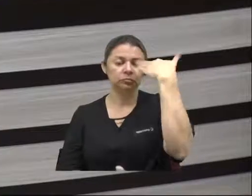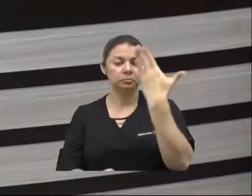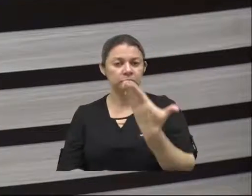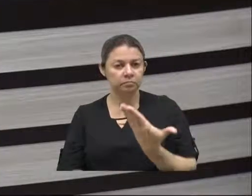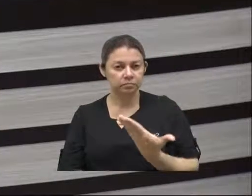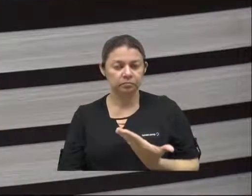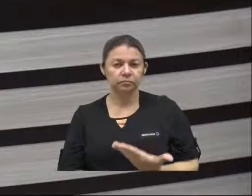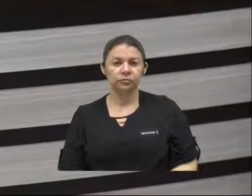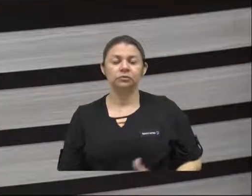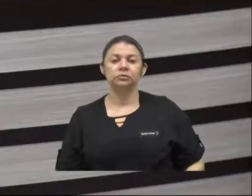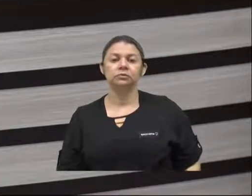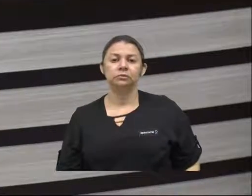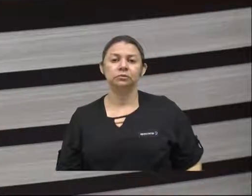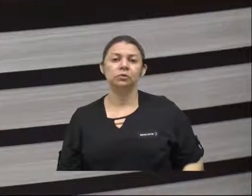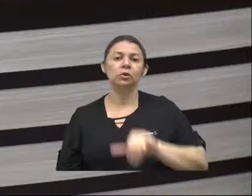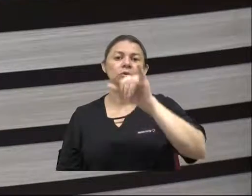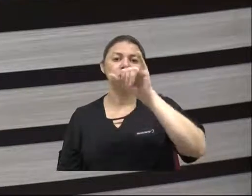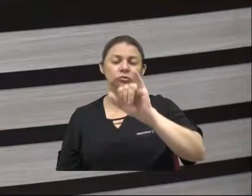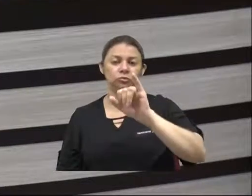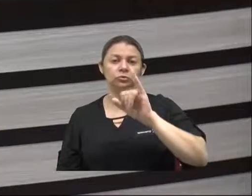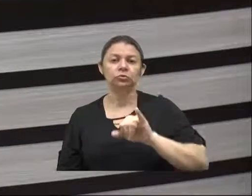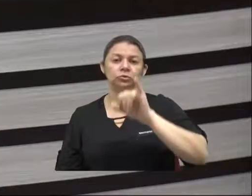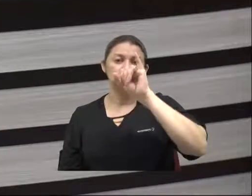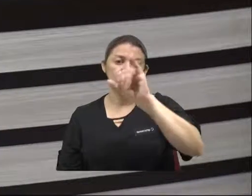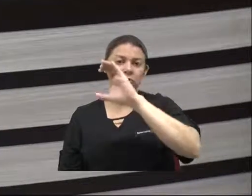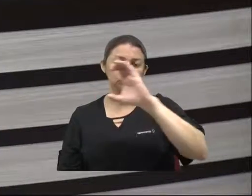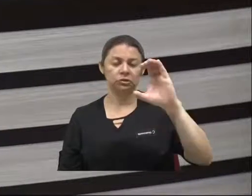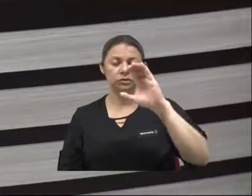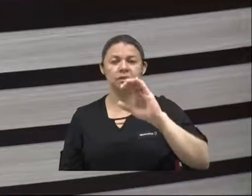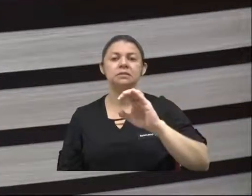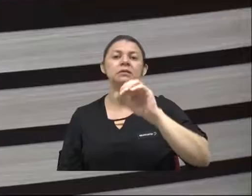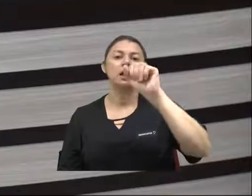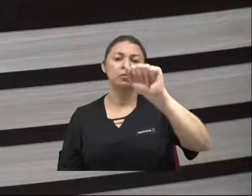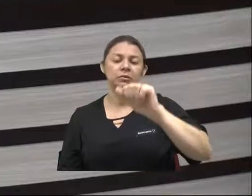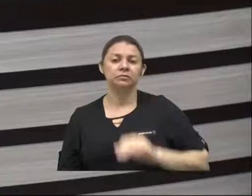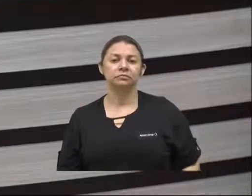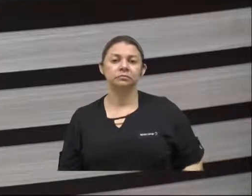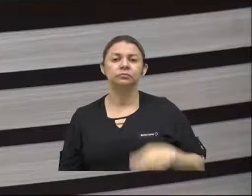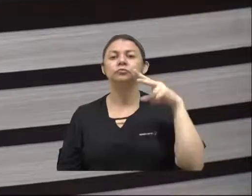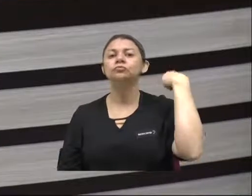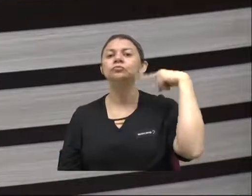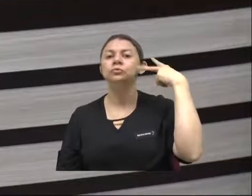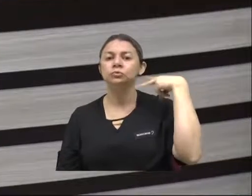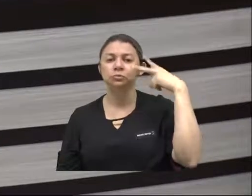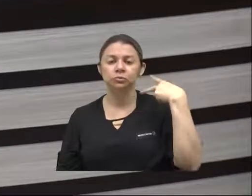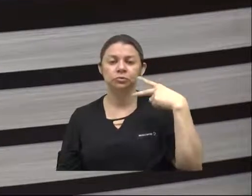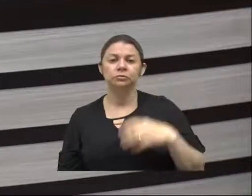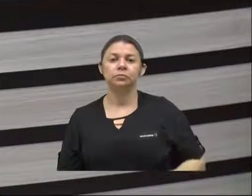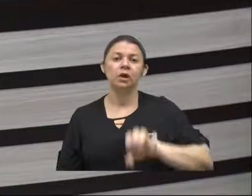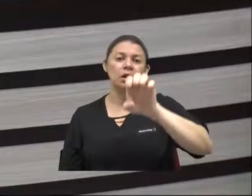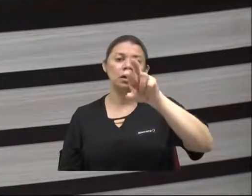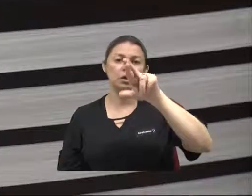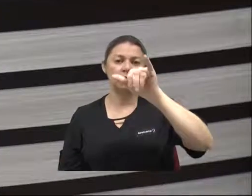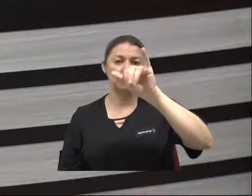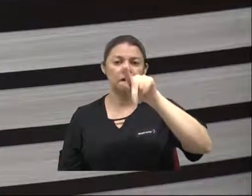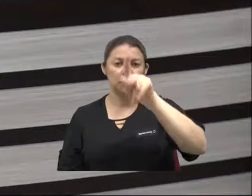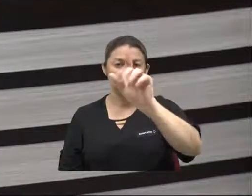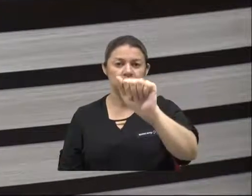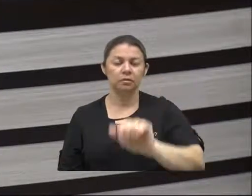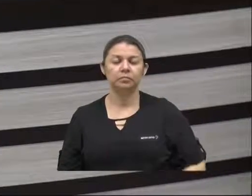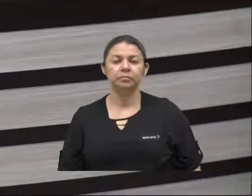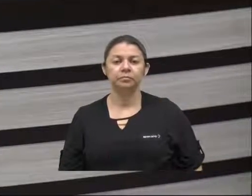ao Instituto Superior de Ciências Aplicadas, ISCA Faculdade, vereadora Érica Cristina Tanque Moia. Encaminhe-se às comissões